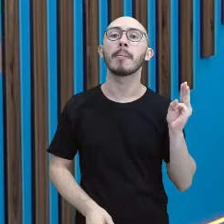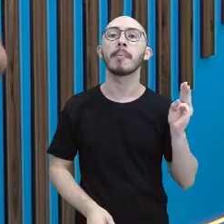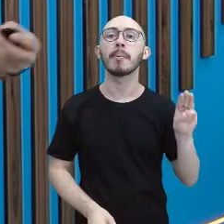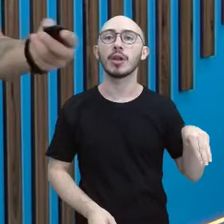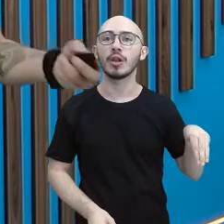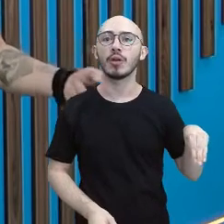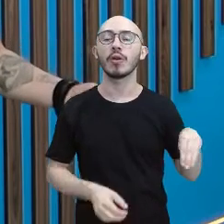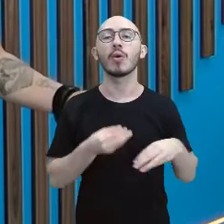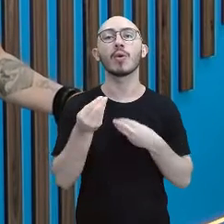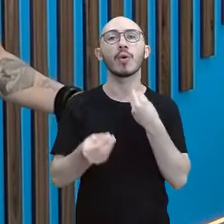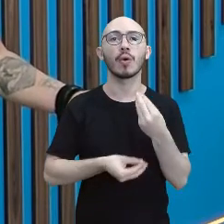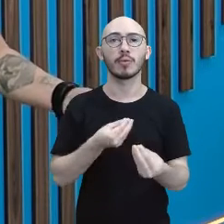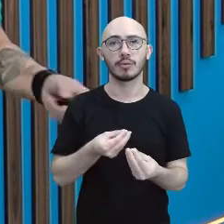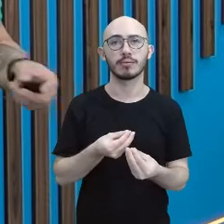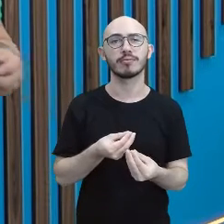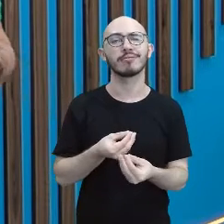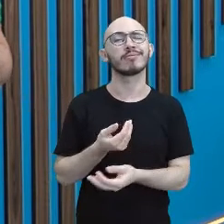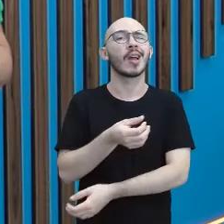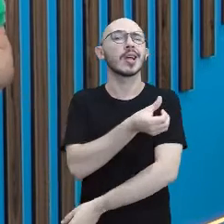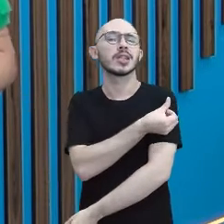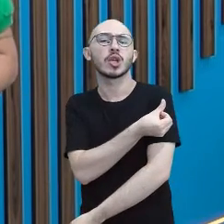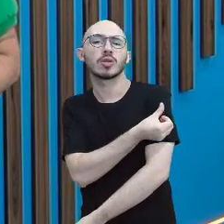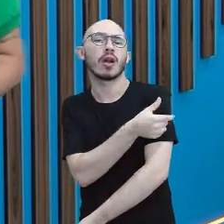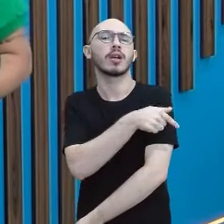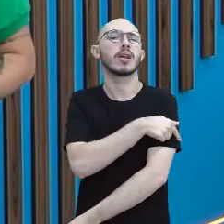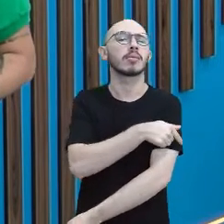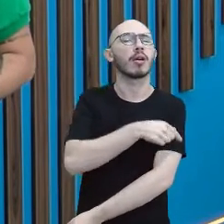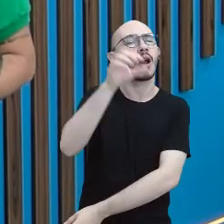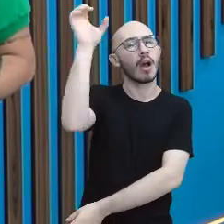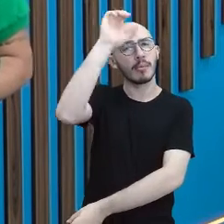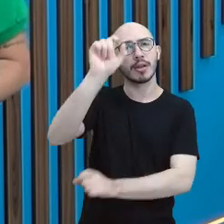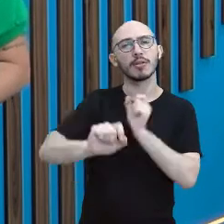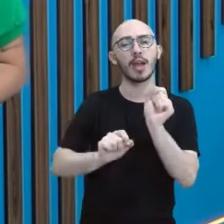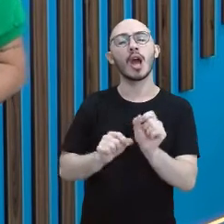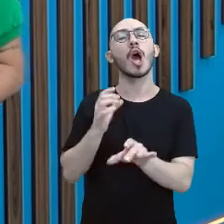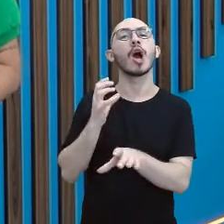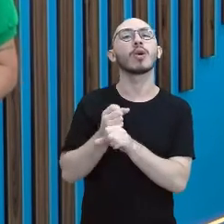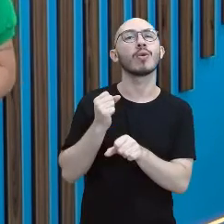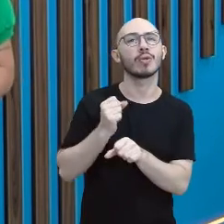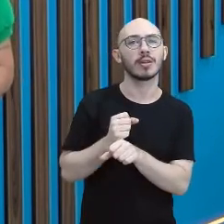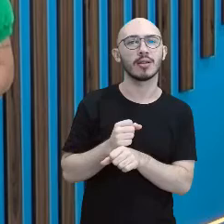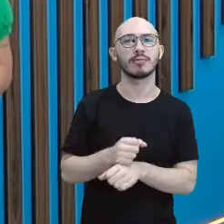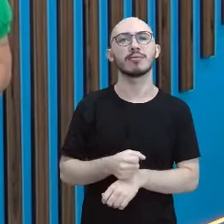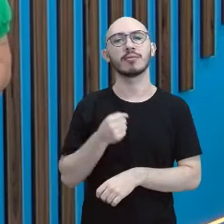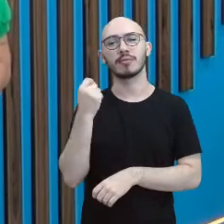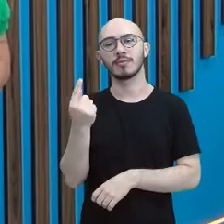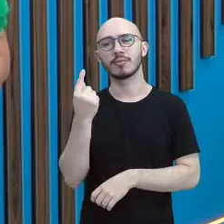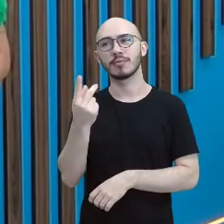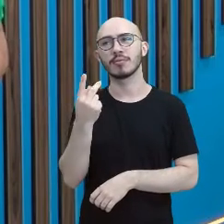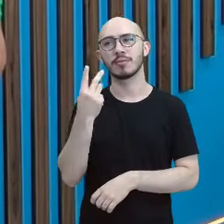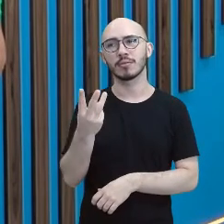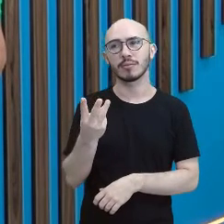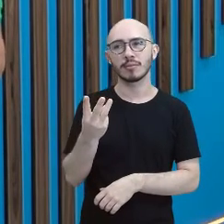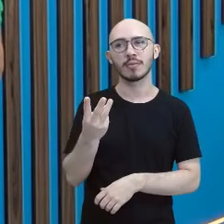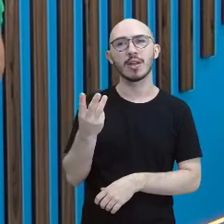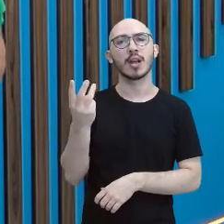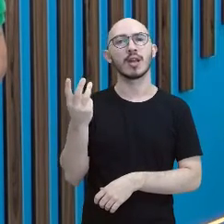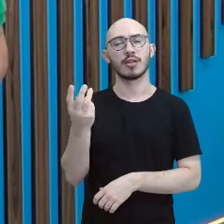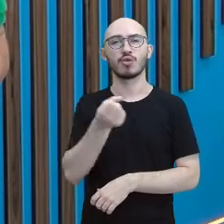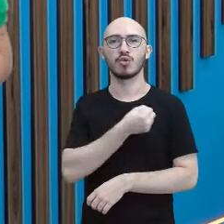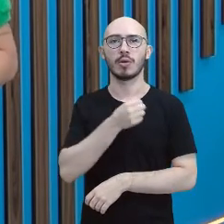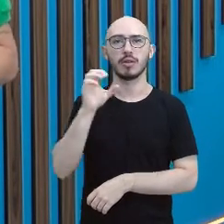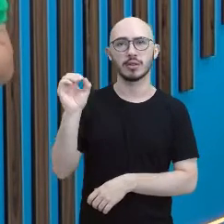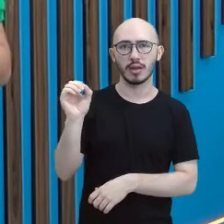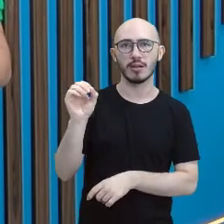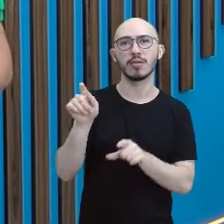Muitas vezes, quando a gente aprende lá no 6º ano e no 7º ano, a gente faz aquela contagem, né? Ou seja, 1, 2, 3 zeros, aí depois mais